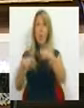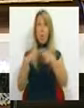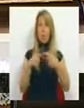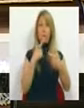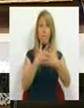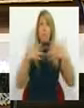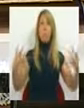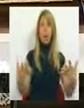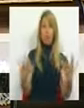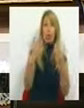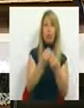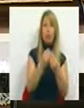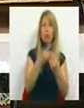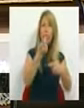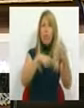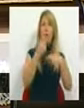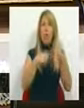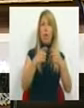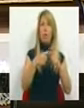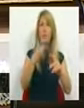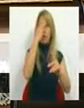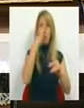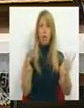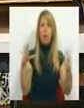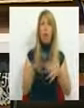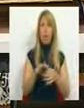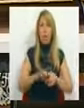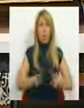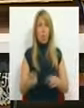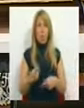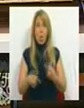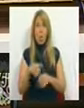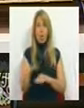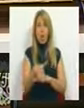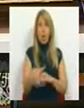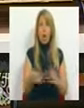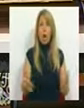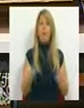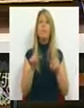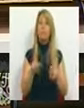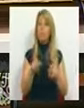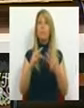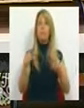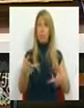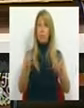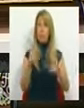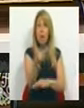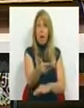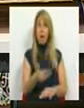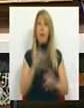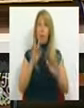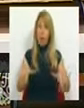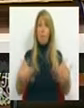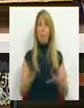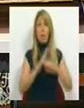com lojas históricas, inviabilizando o comércio de rua. Isso sim está à disposição dos municípios e é possível intervir